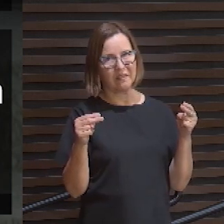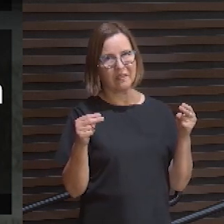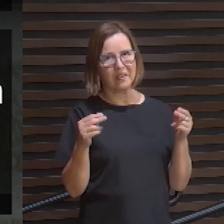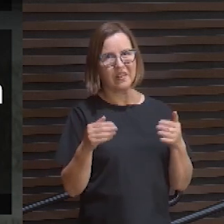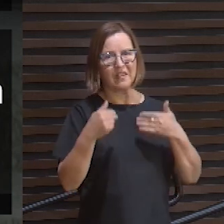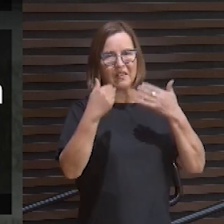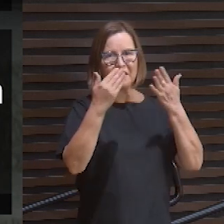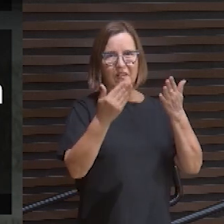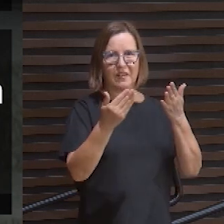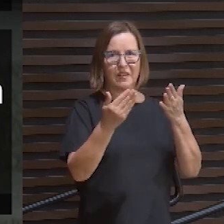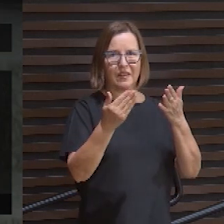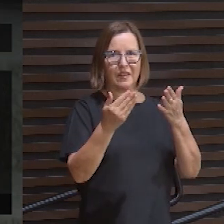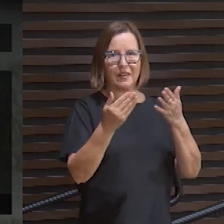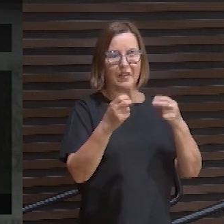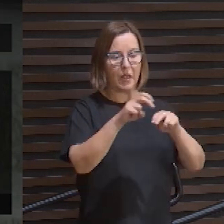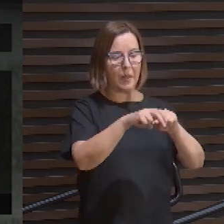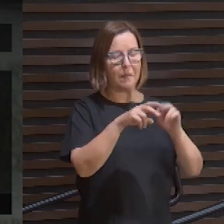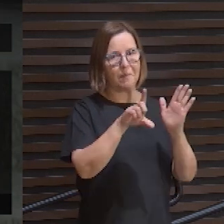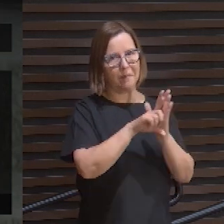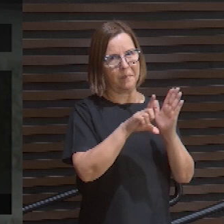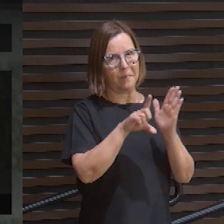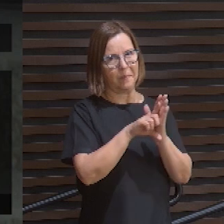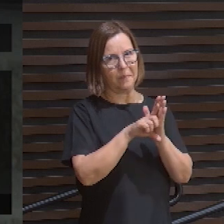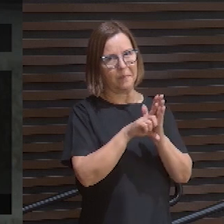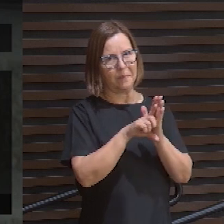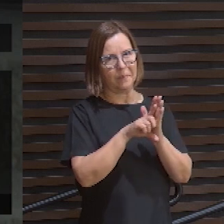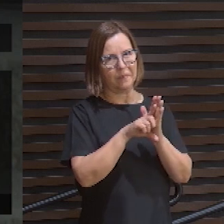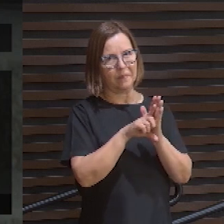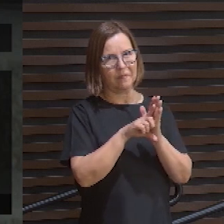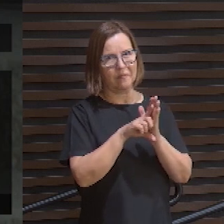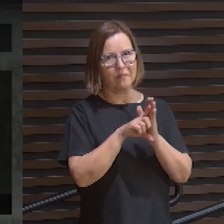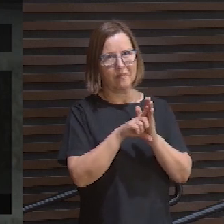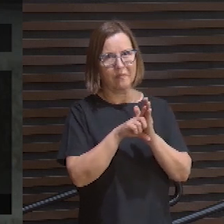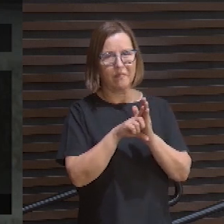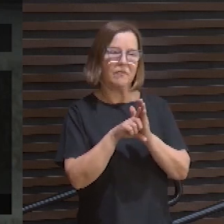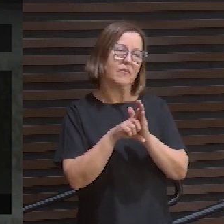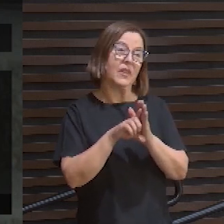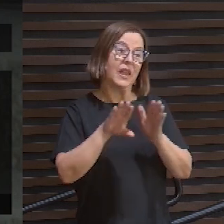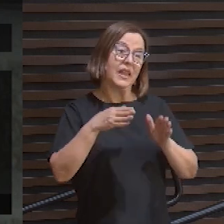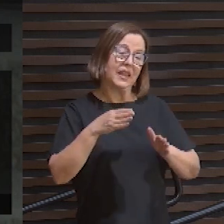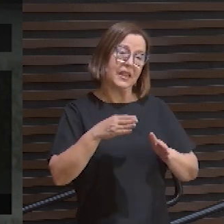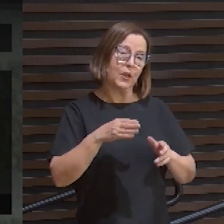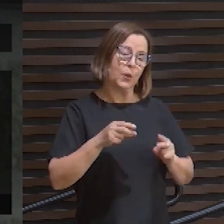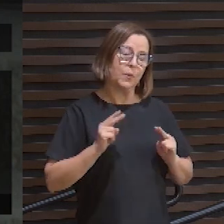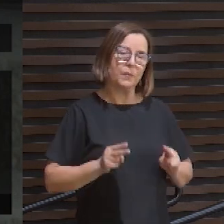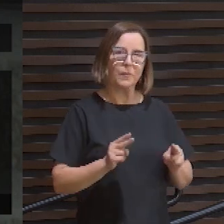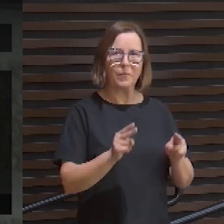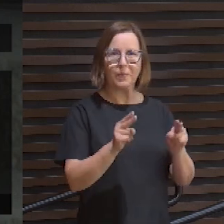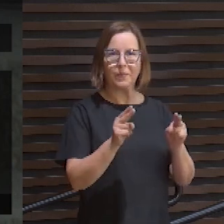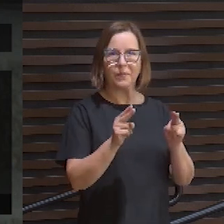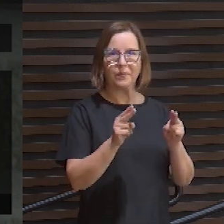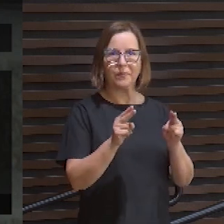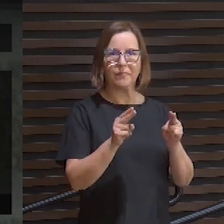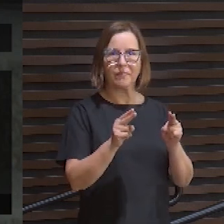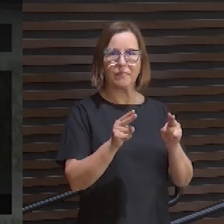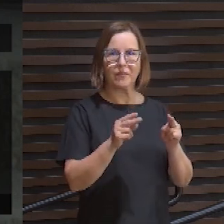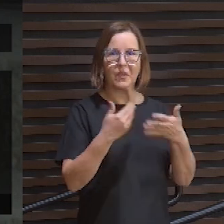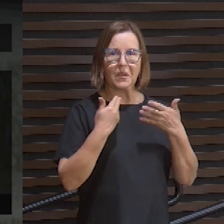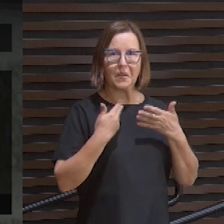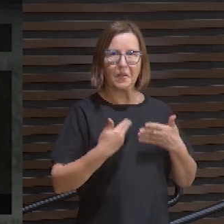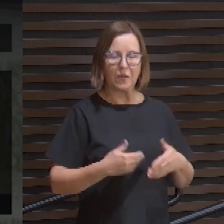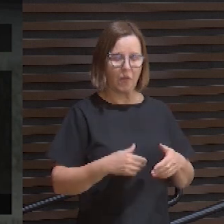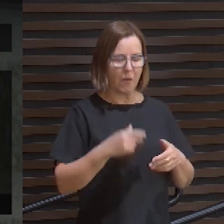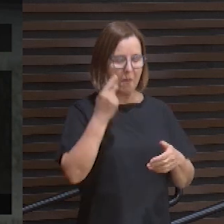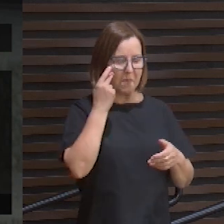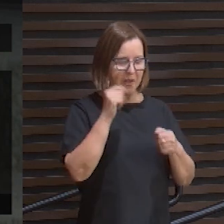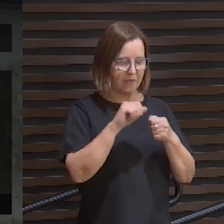se oferece segundo a lei. Eu vou ler o 9, então acrescentou: eis que estou aqui